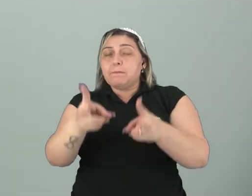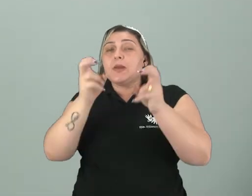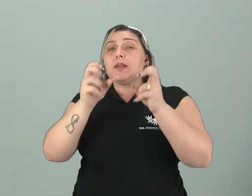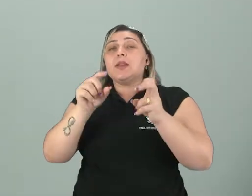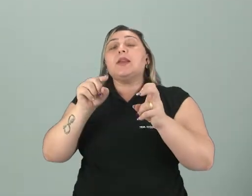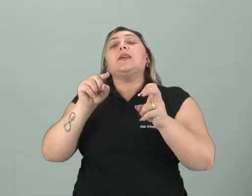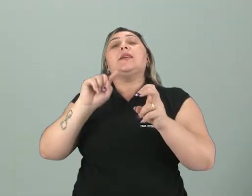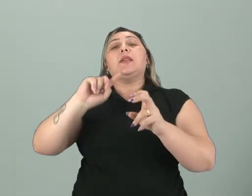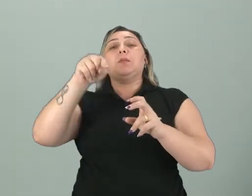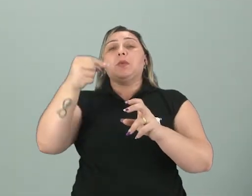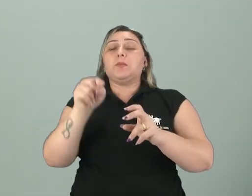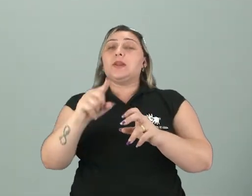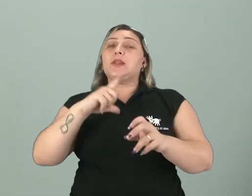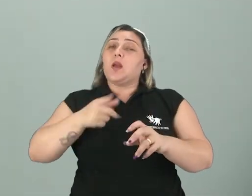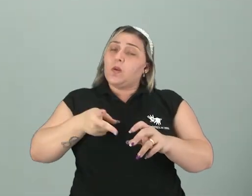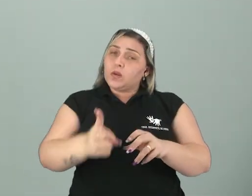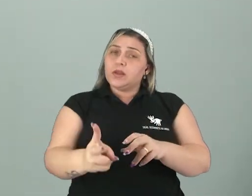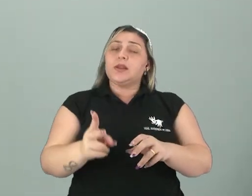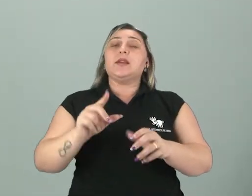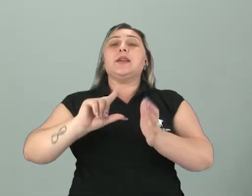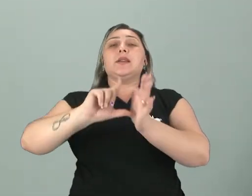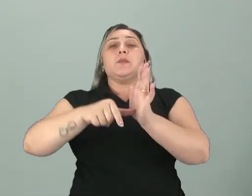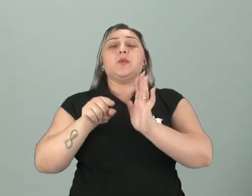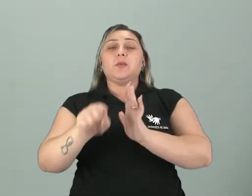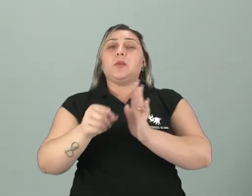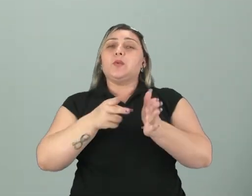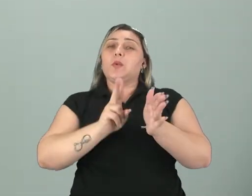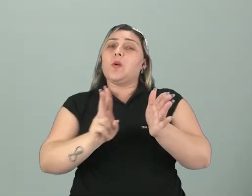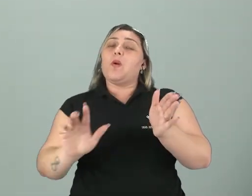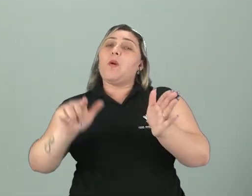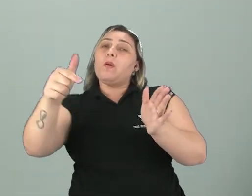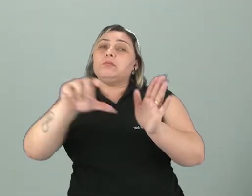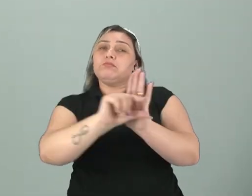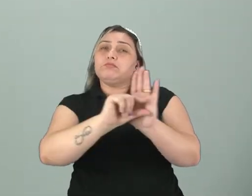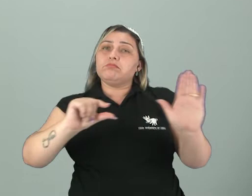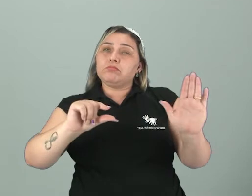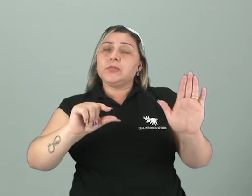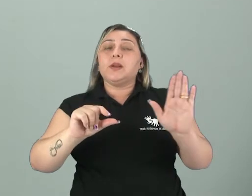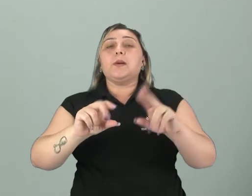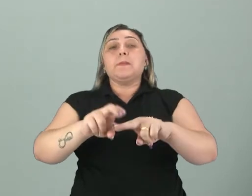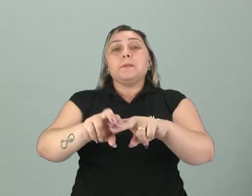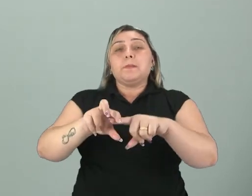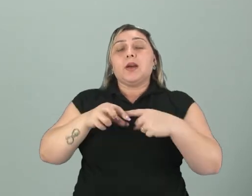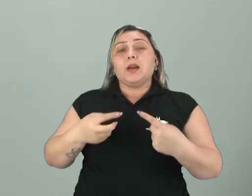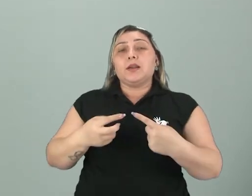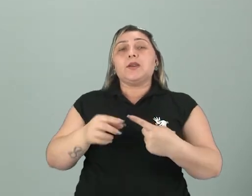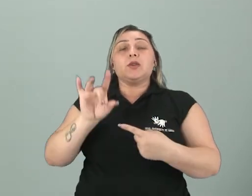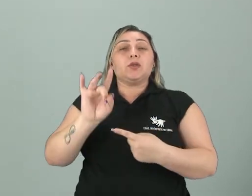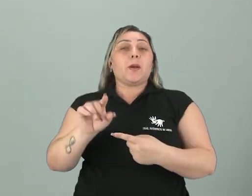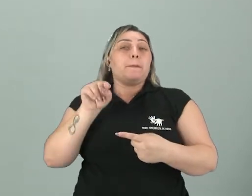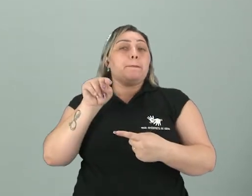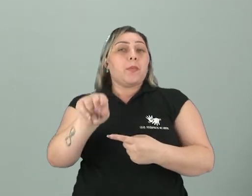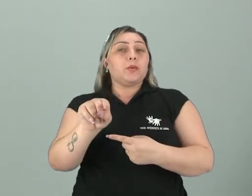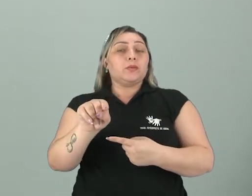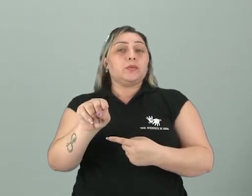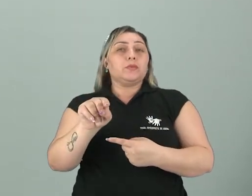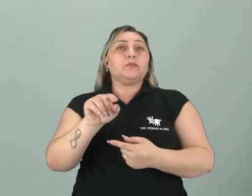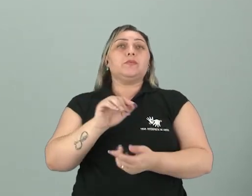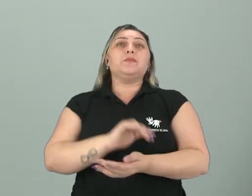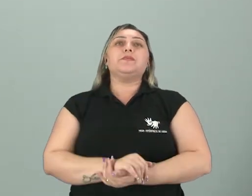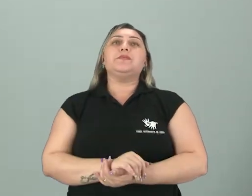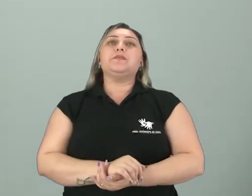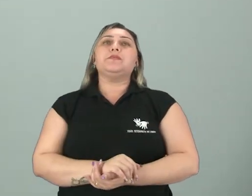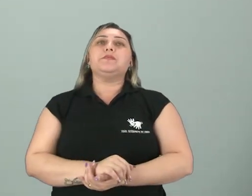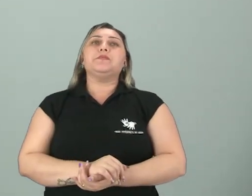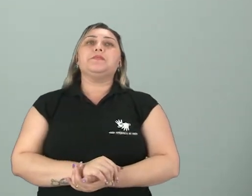ponto tem uma continuação, que depois daquele ponto segue outro parágrafo, porém ele é chamado apenas de